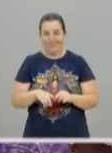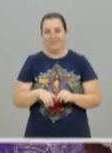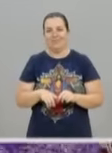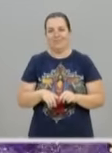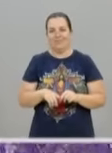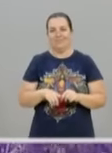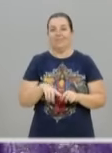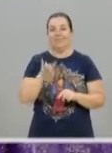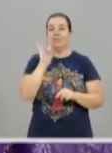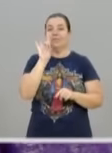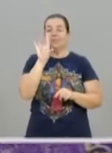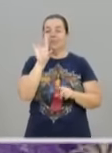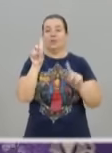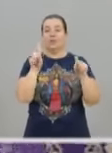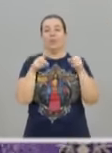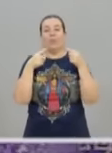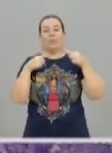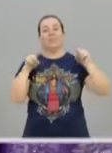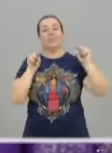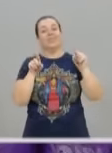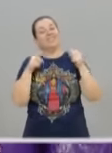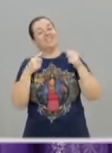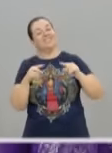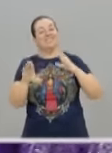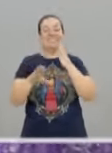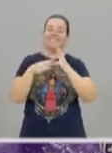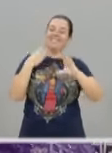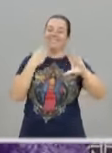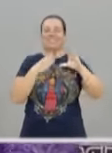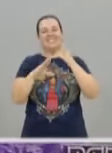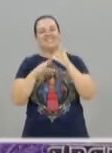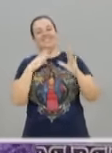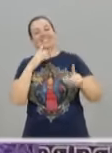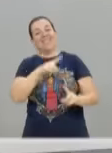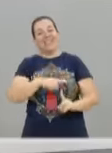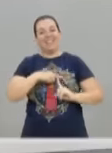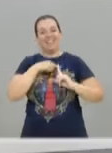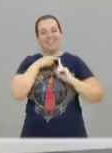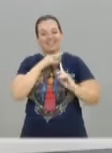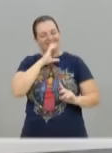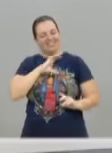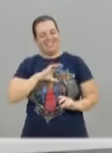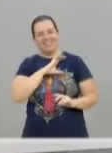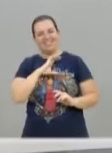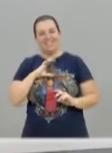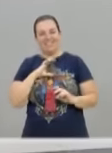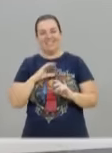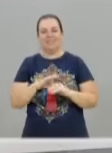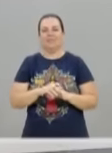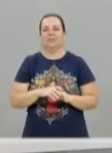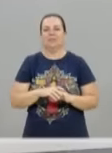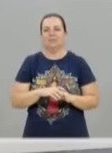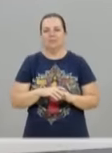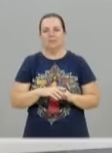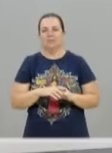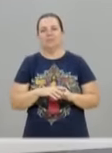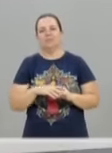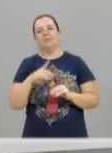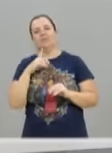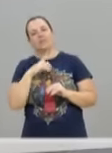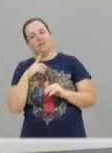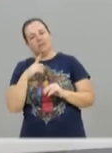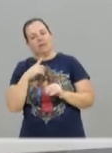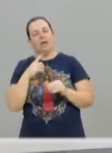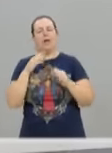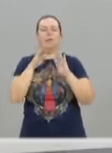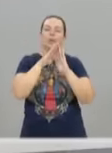música católica isso mesmo você pode deixar tocar claro vai ter o programa experiência